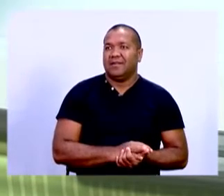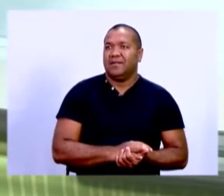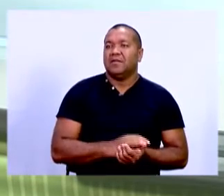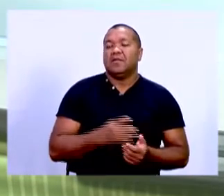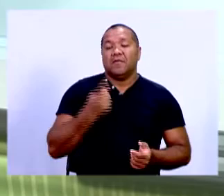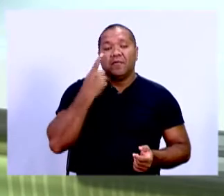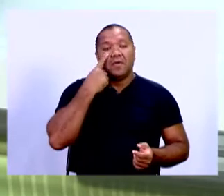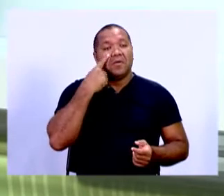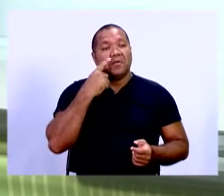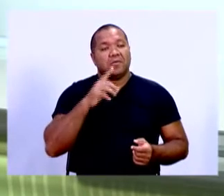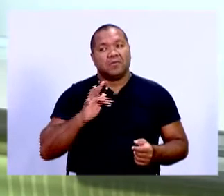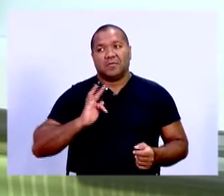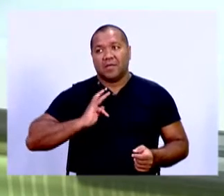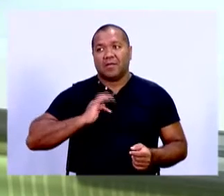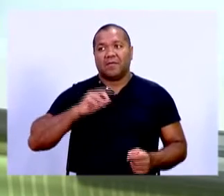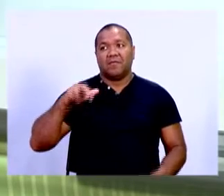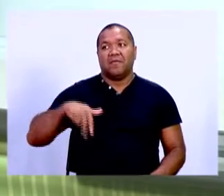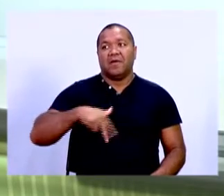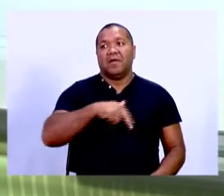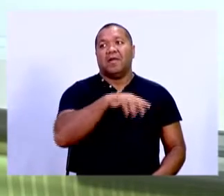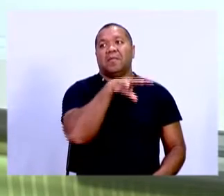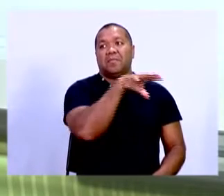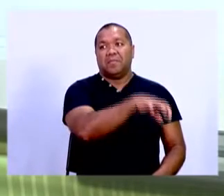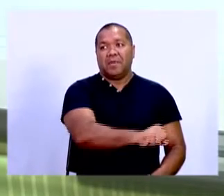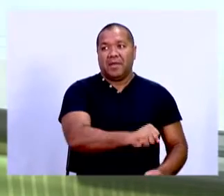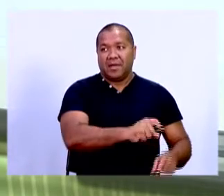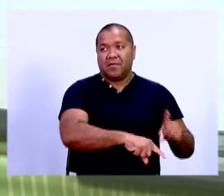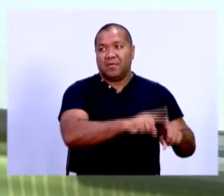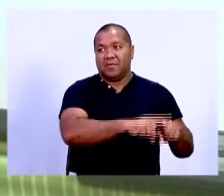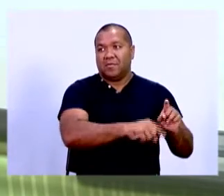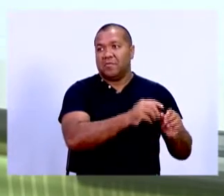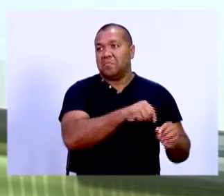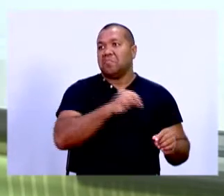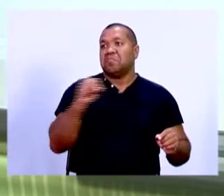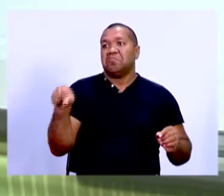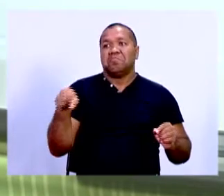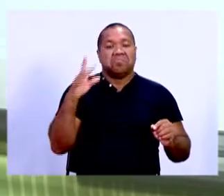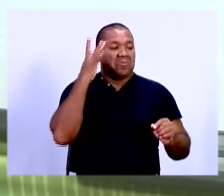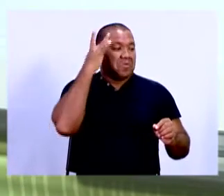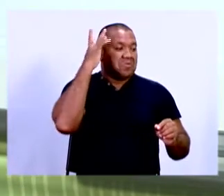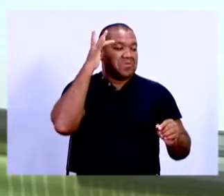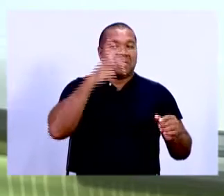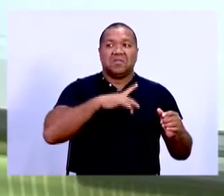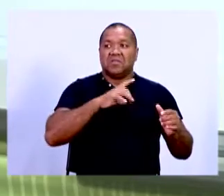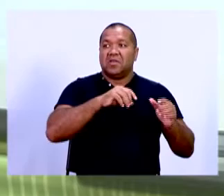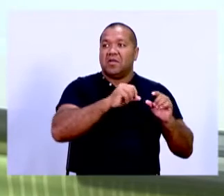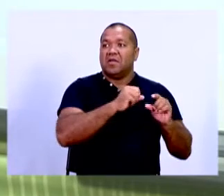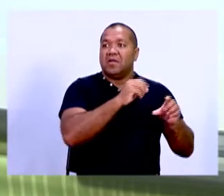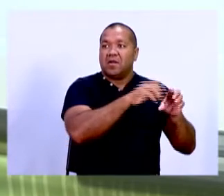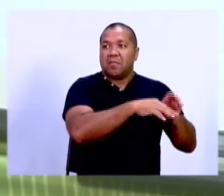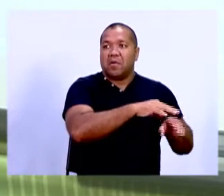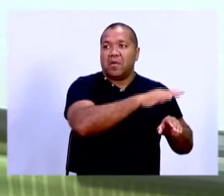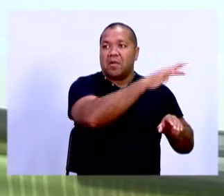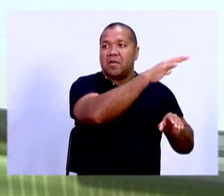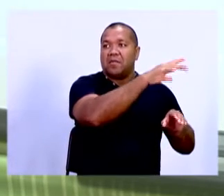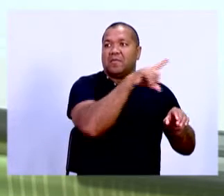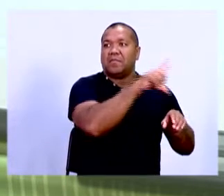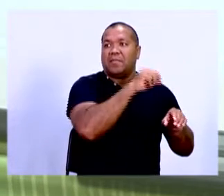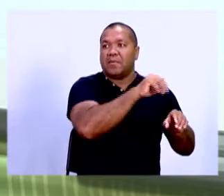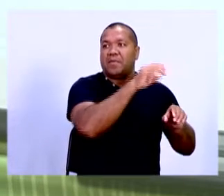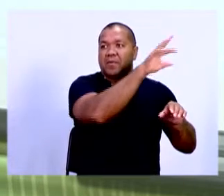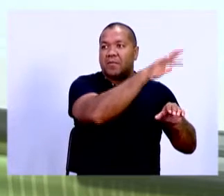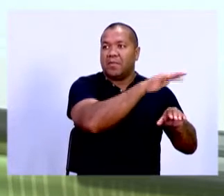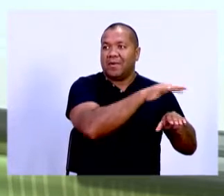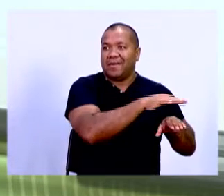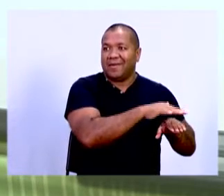vai lá, pega a peça, usa a peça, não dá saída no estoque, não sabe se acabou, não sabe se tem, porque tudo